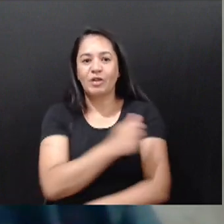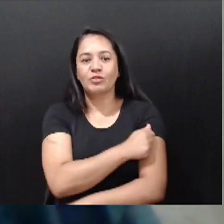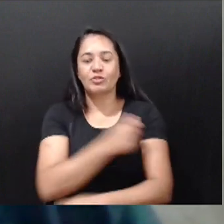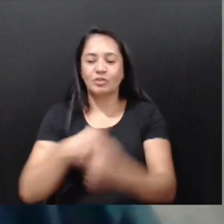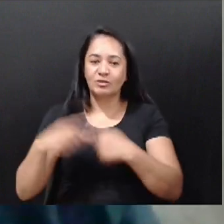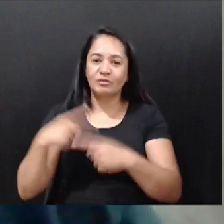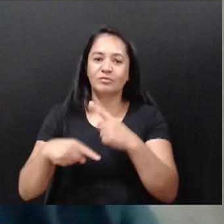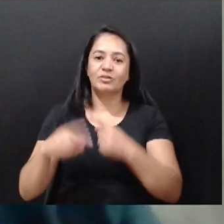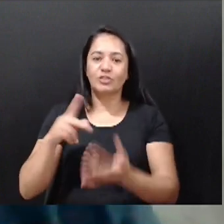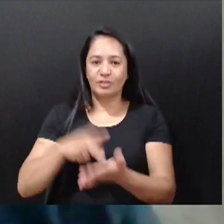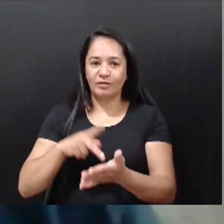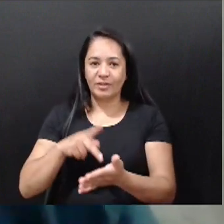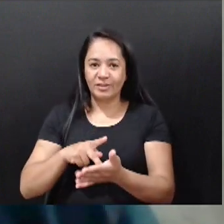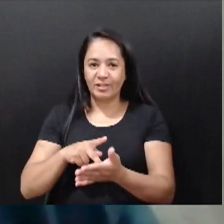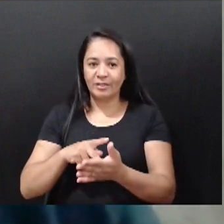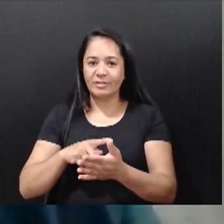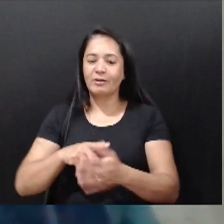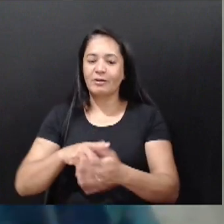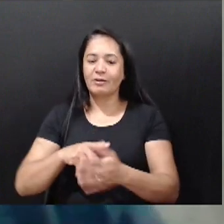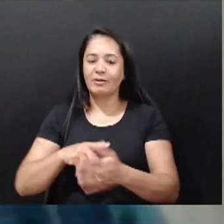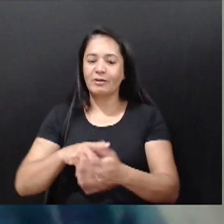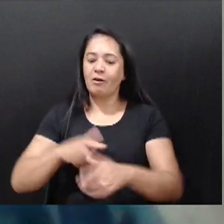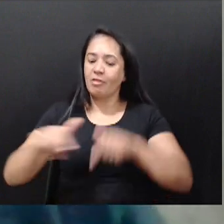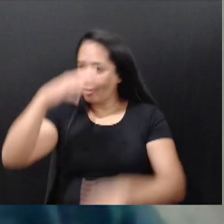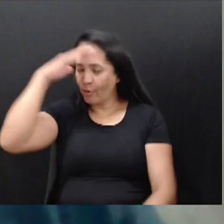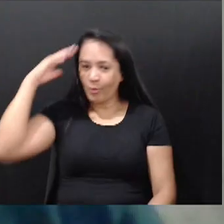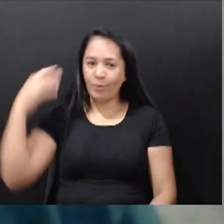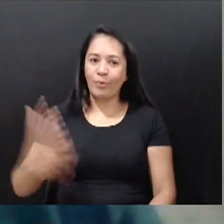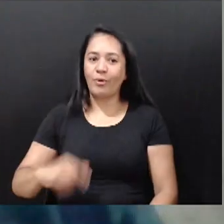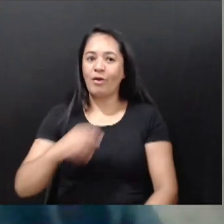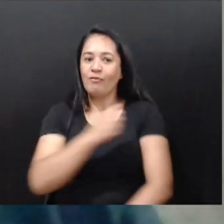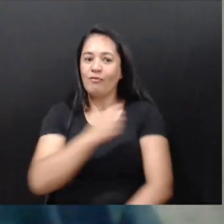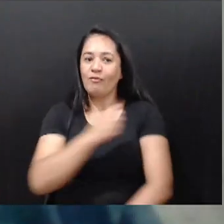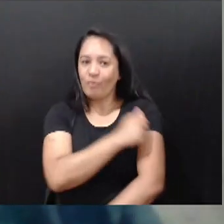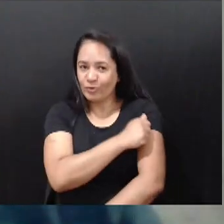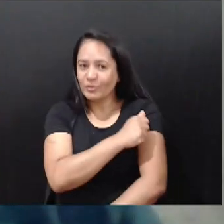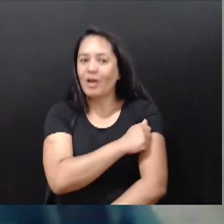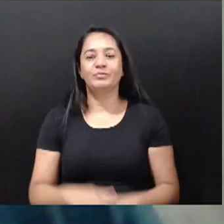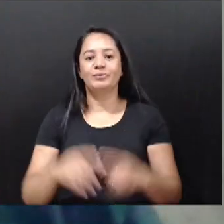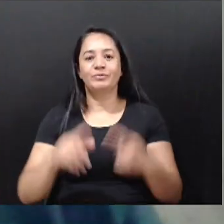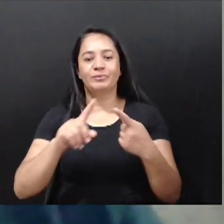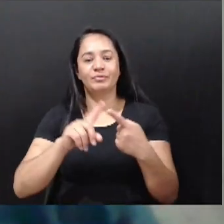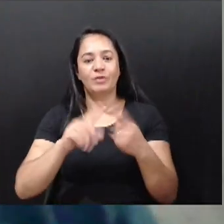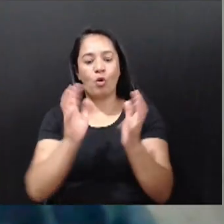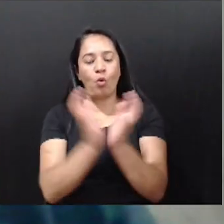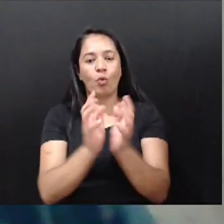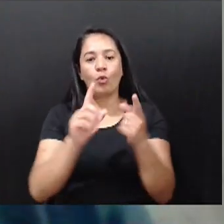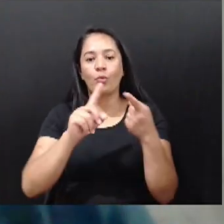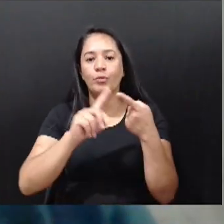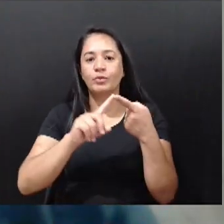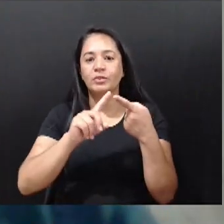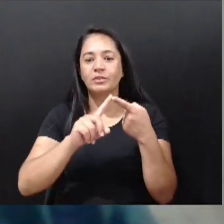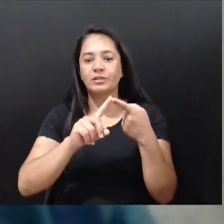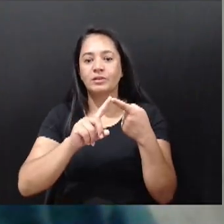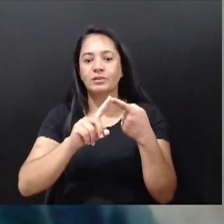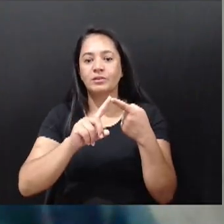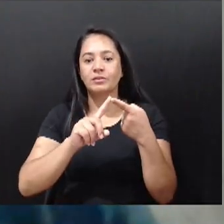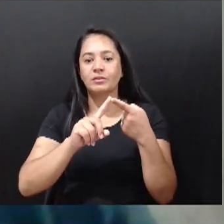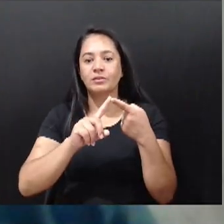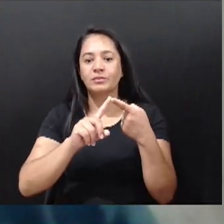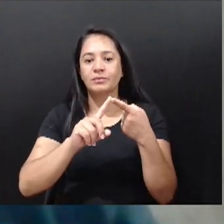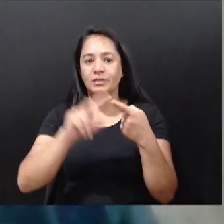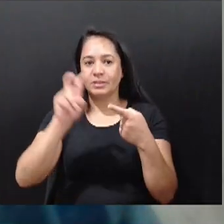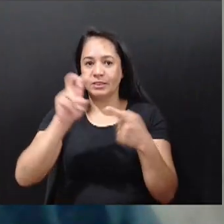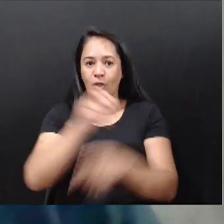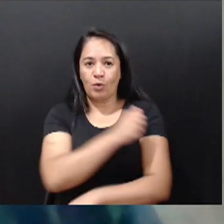quem colocou a mão na massa de verdade foram os alunos, né? Então, a equipe foi criada por 5 alunos, né, foi composta